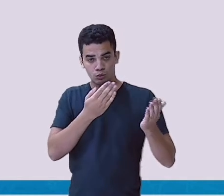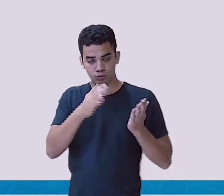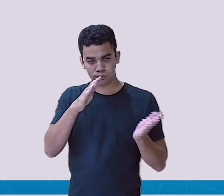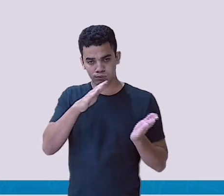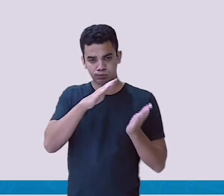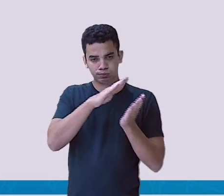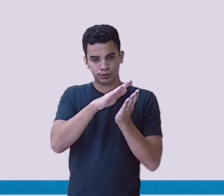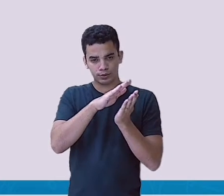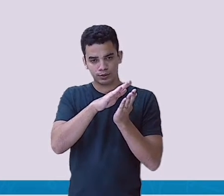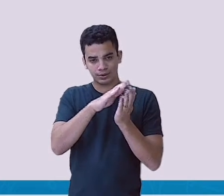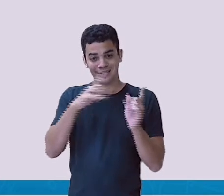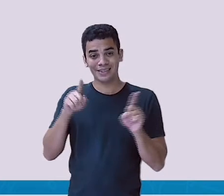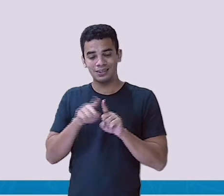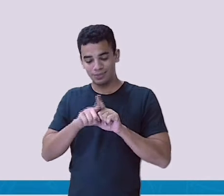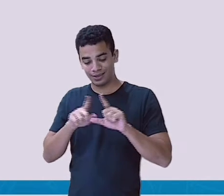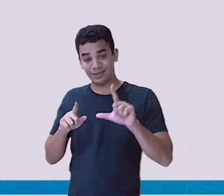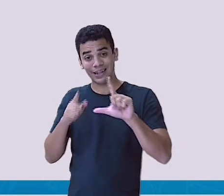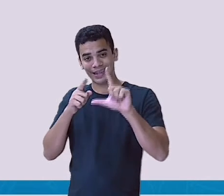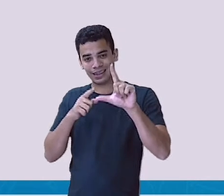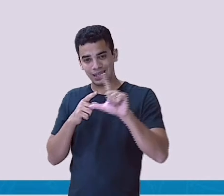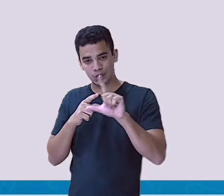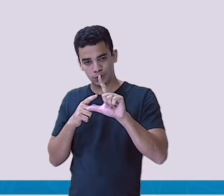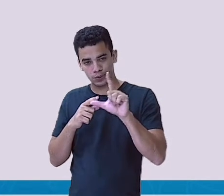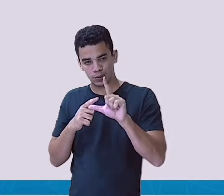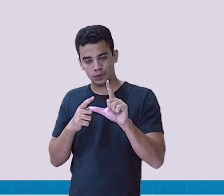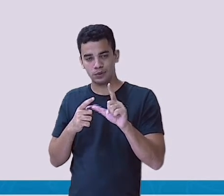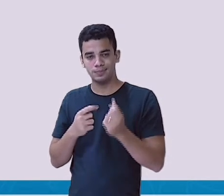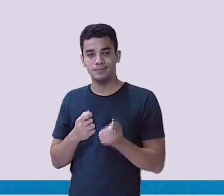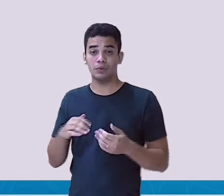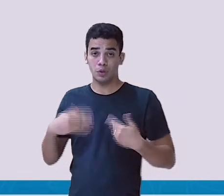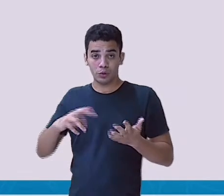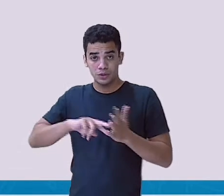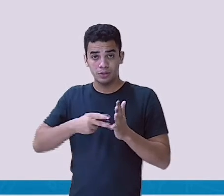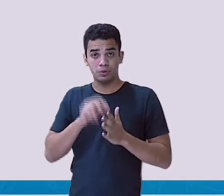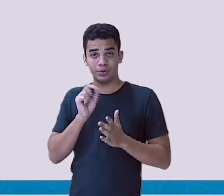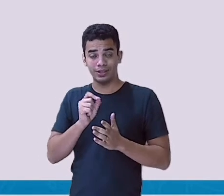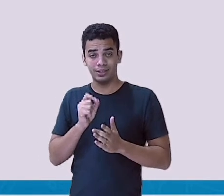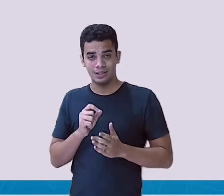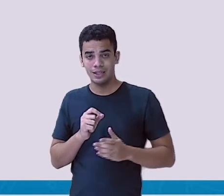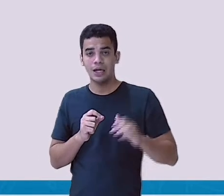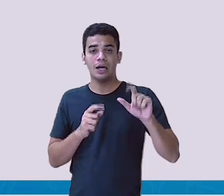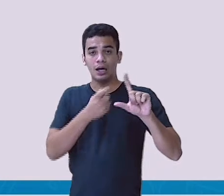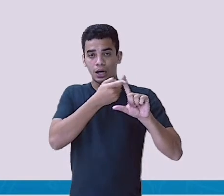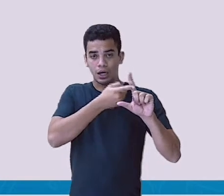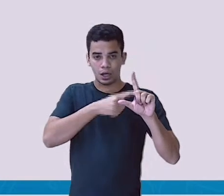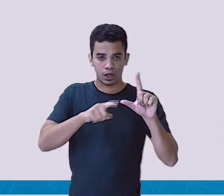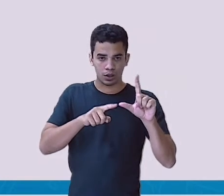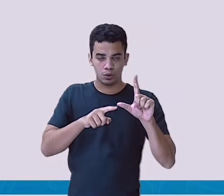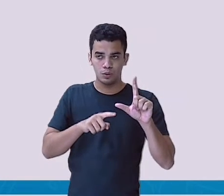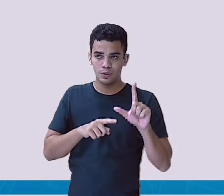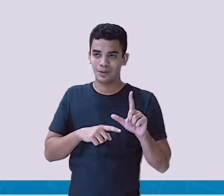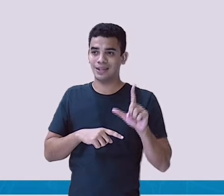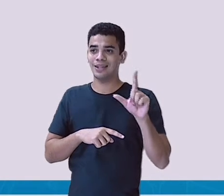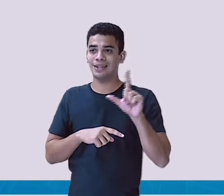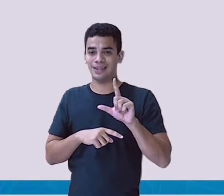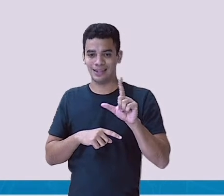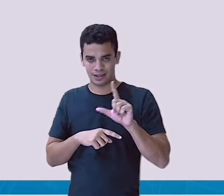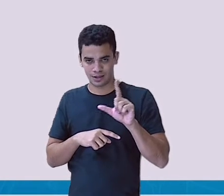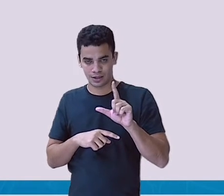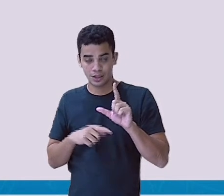vai ser ângulo, lado, ângulo. Aqui a mesma forma, ó, os dois ângulos e o